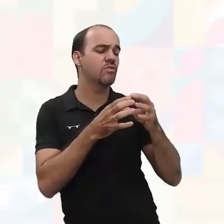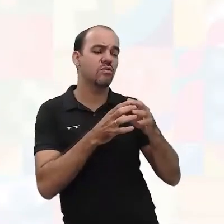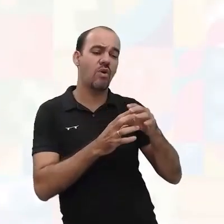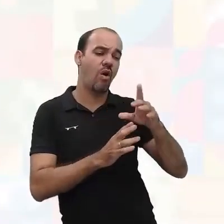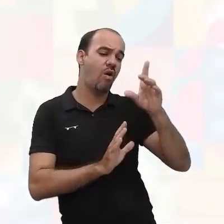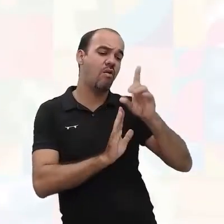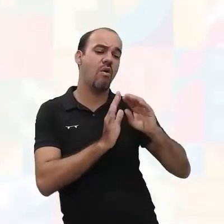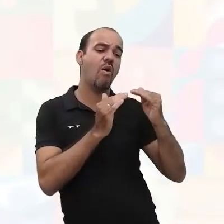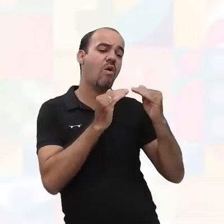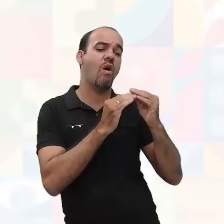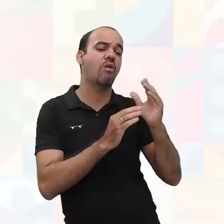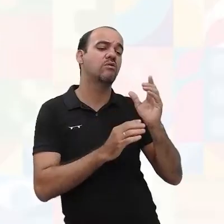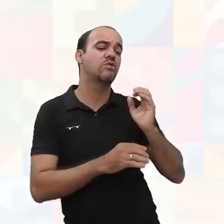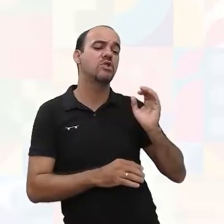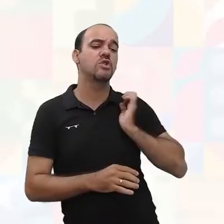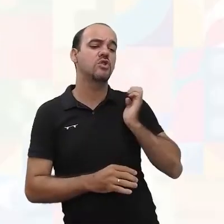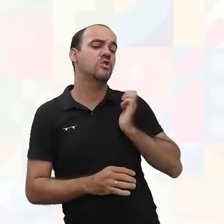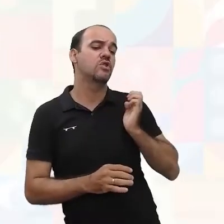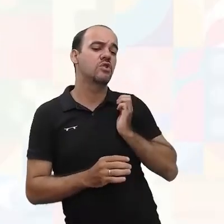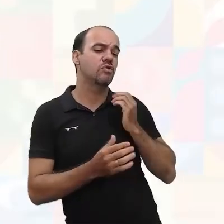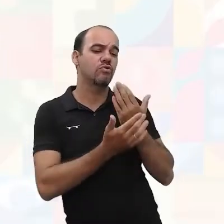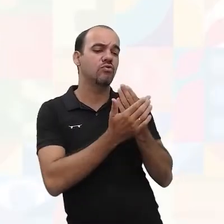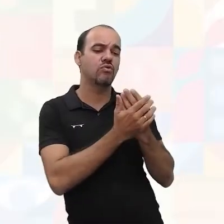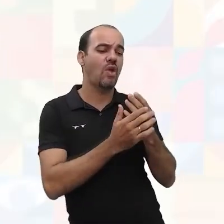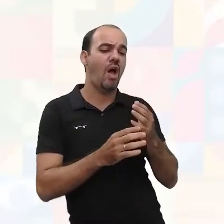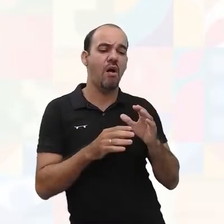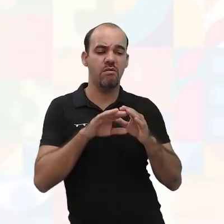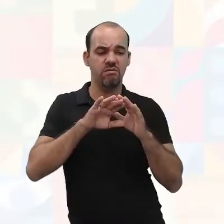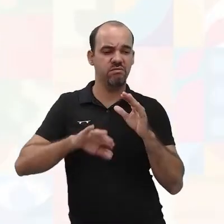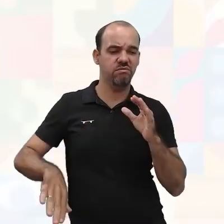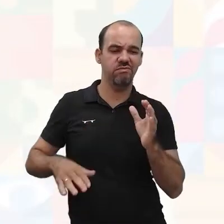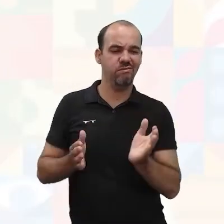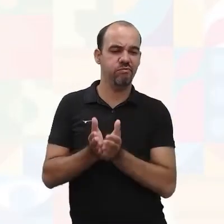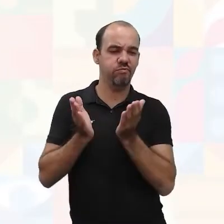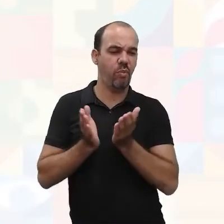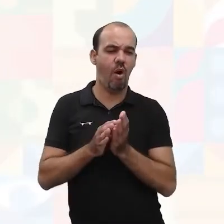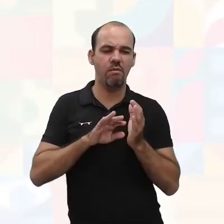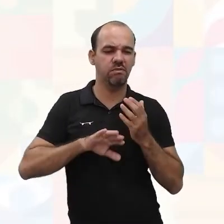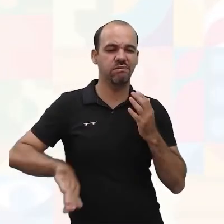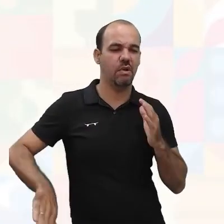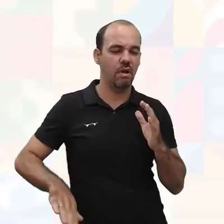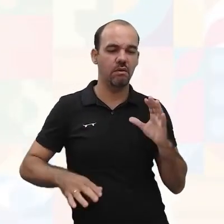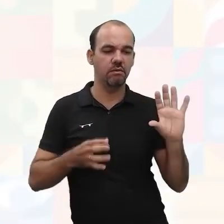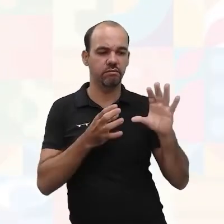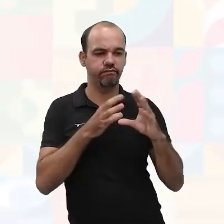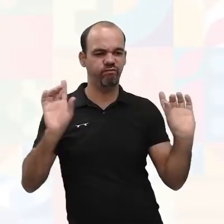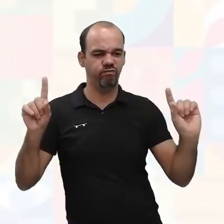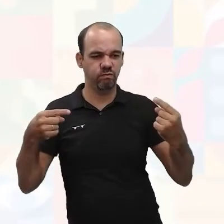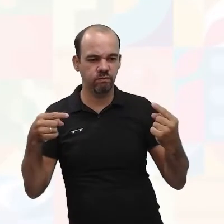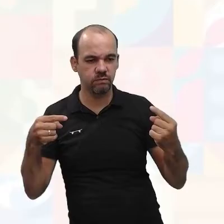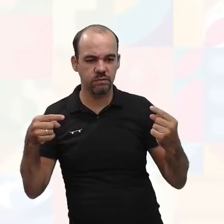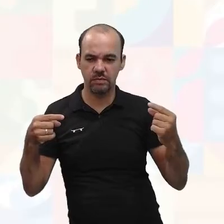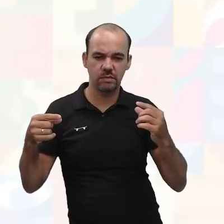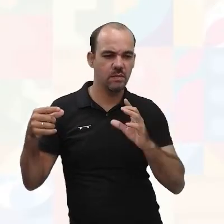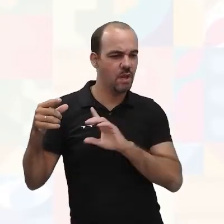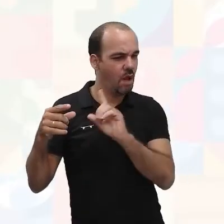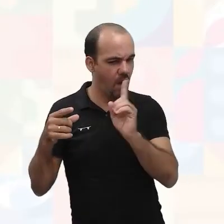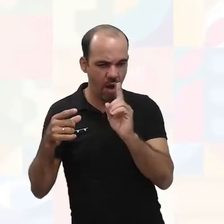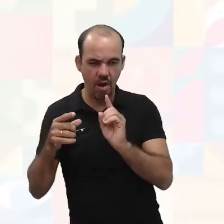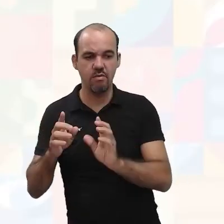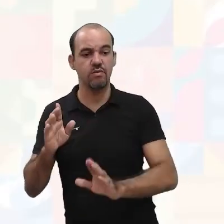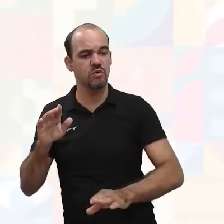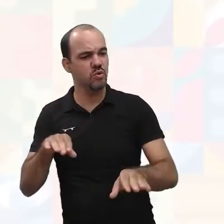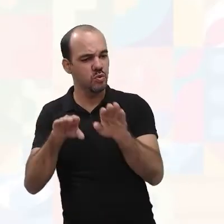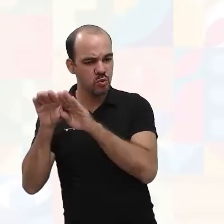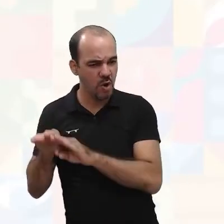séculos dominaram e dominam esse país, as oligarquias regionais que vão se formar lá atrás, na chegada dos invasores portugueses,